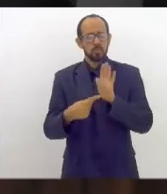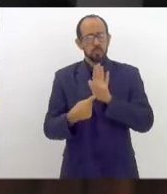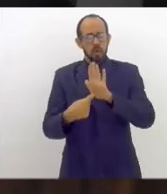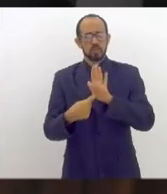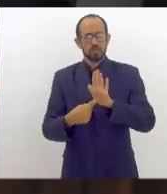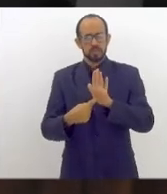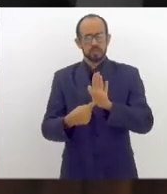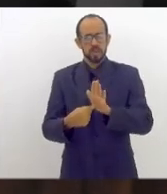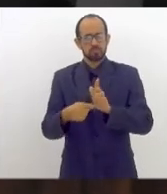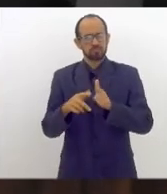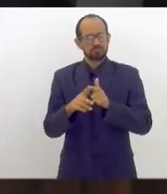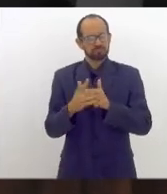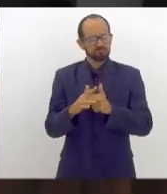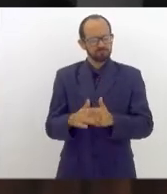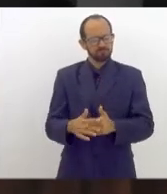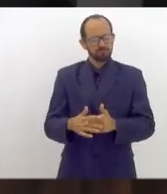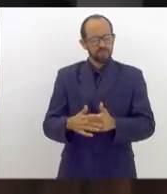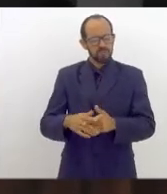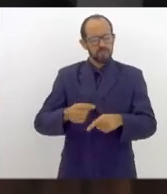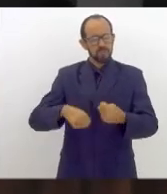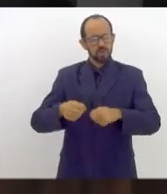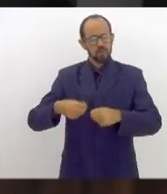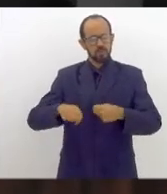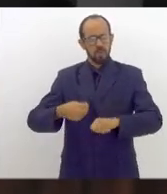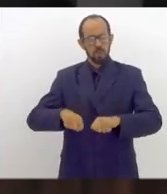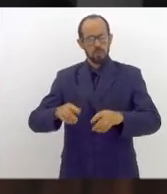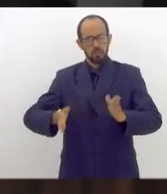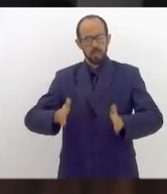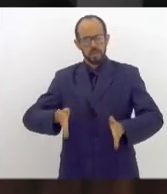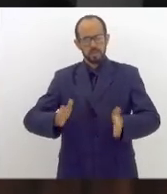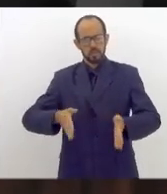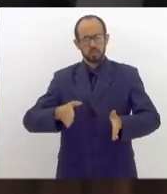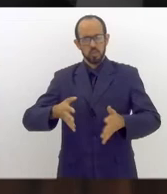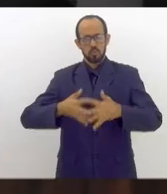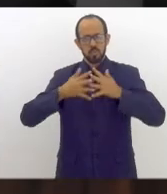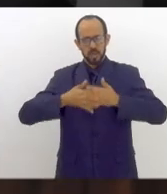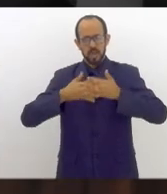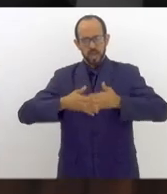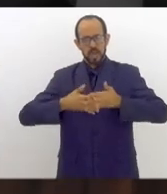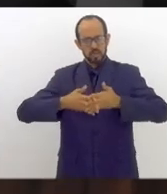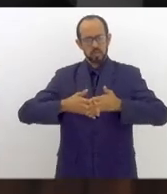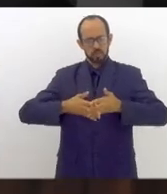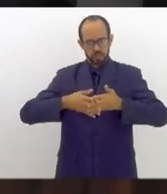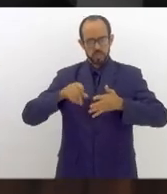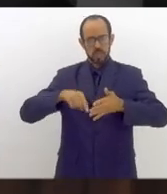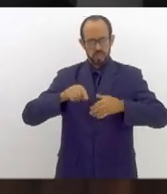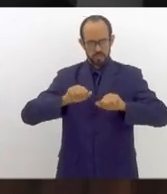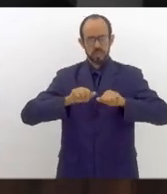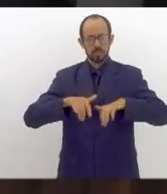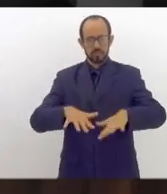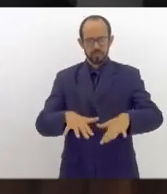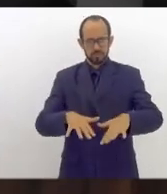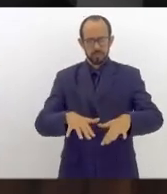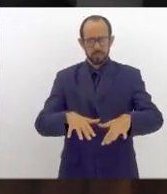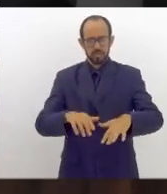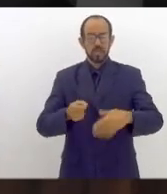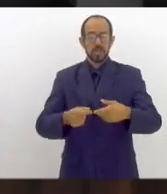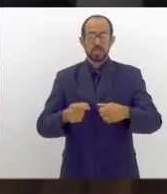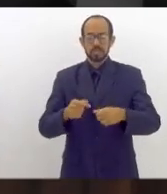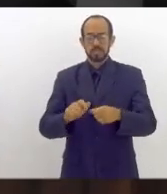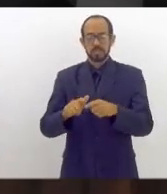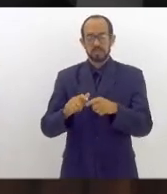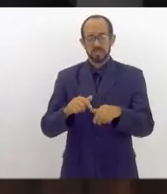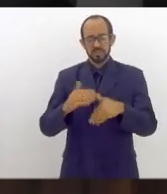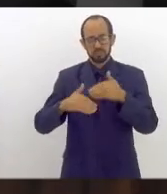um período muito difícil que compreendeu a fase mais aguda da pandemia e essa recuperação do Estado certamente é fruto